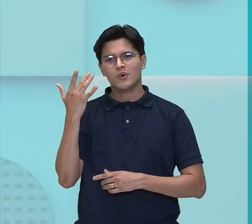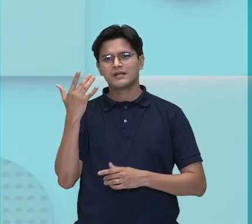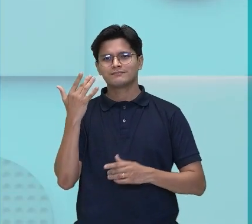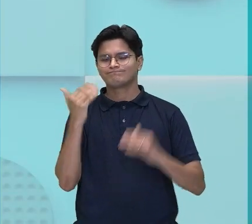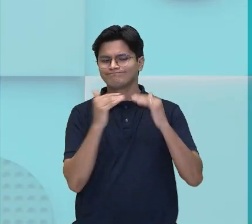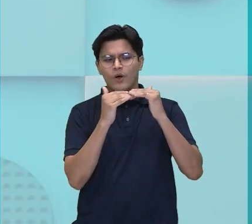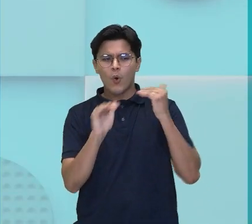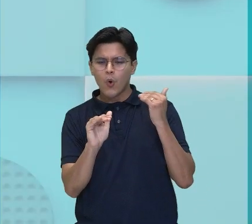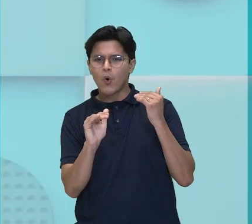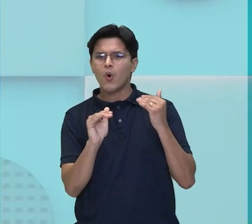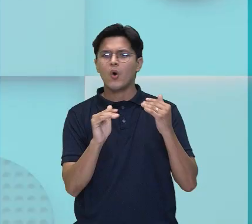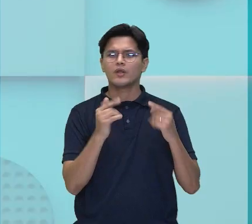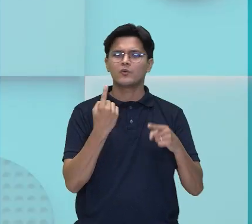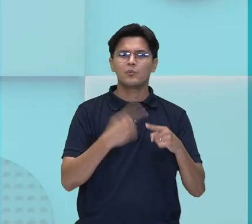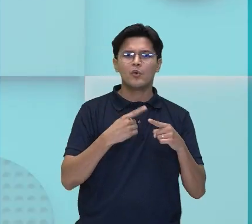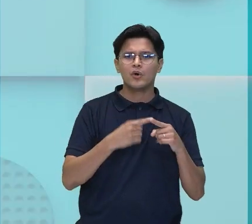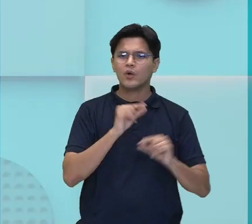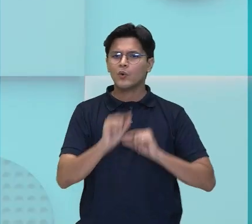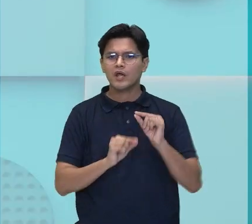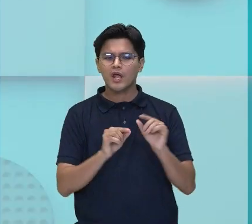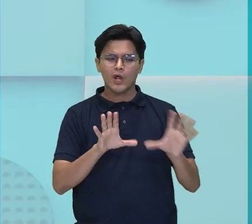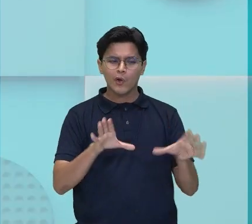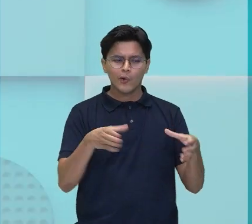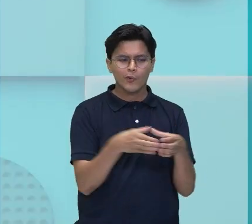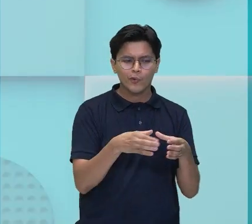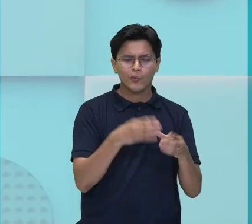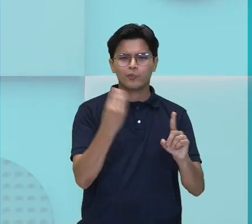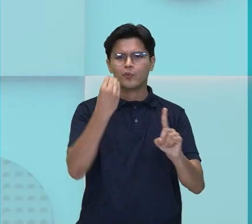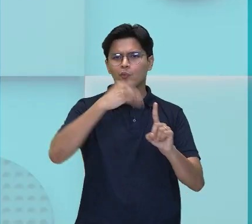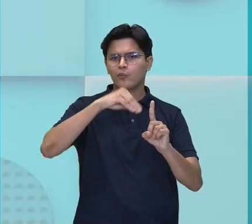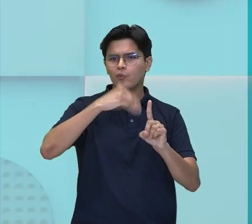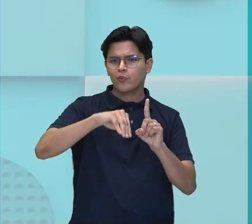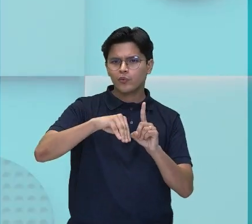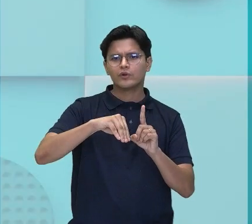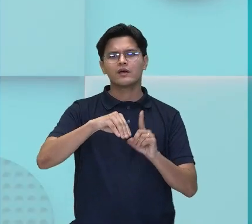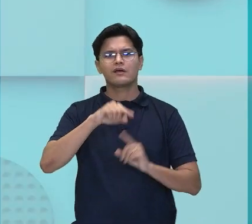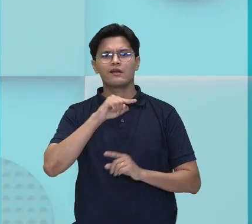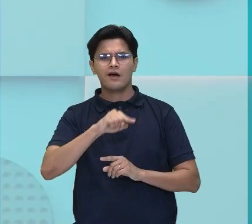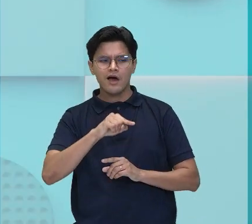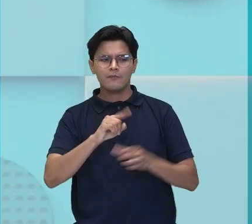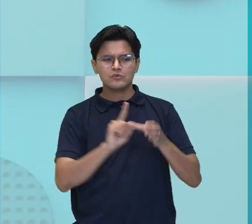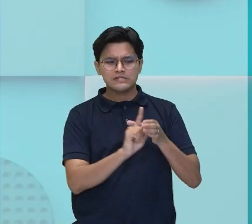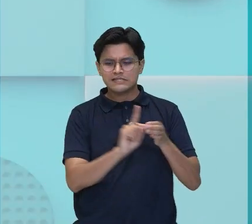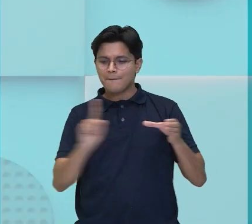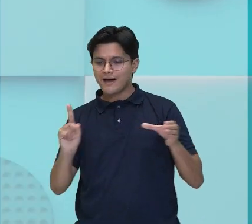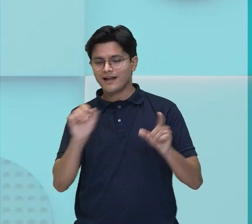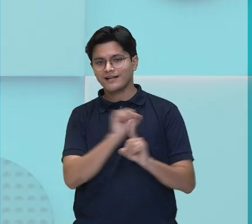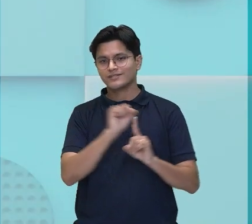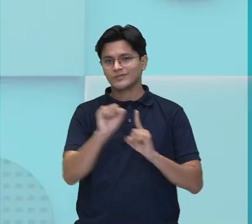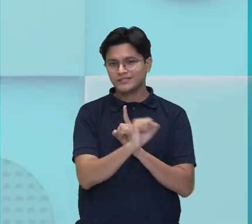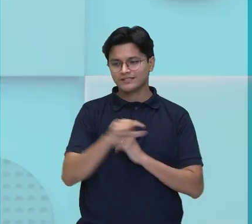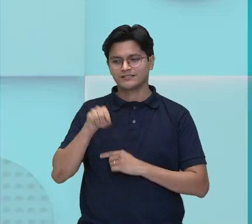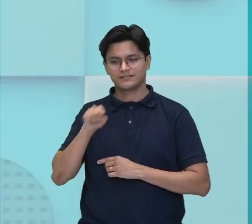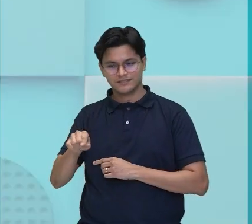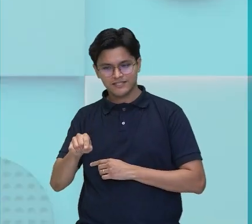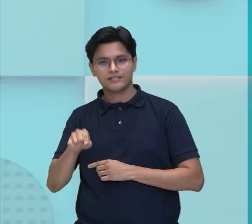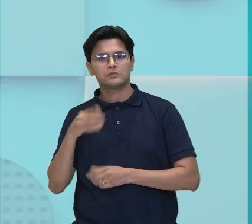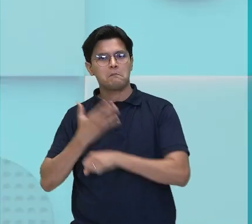mais marginalizadas à sociedade, ou seja, aquelas mais esquecidas, que são tidas como invisíveis, de uma parte da